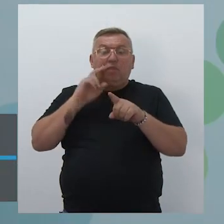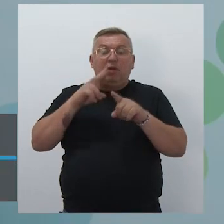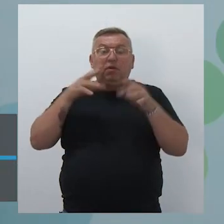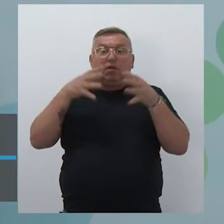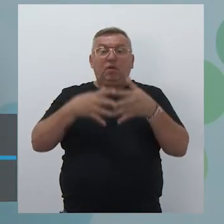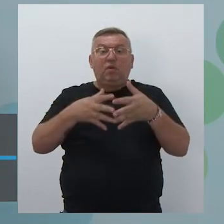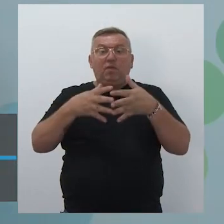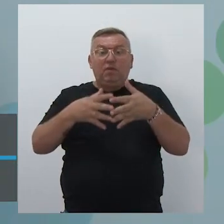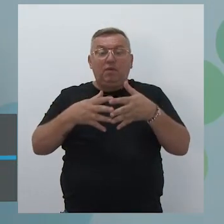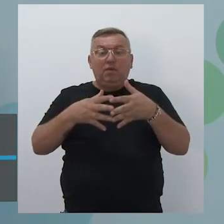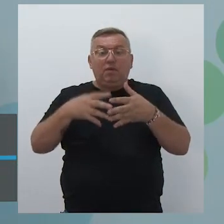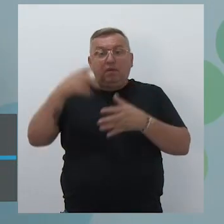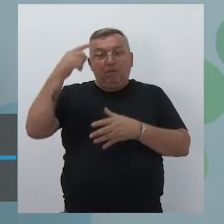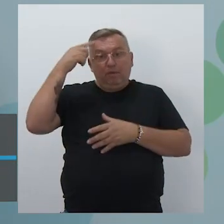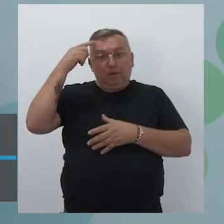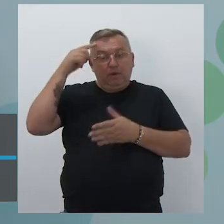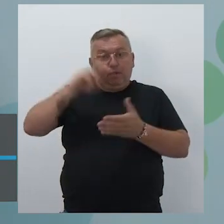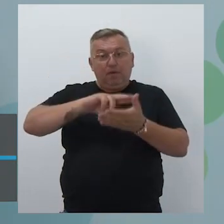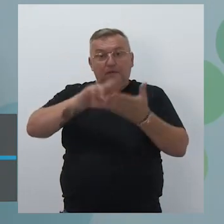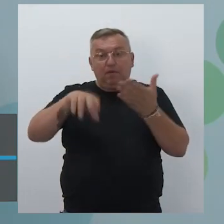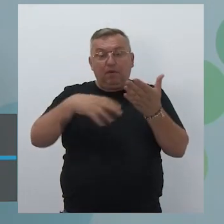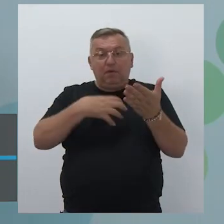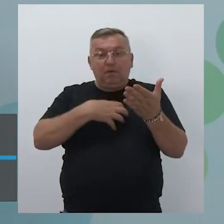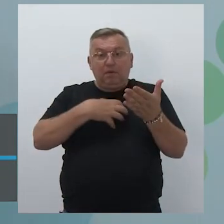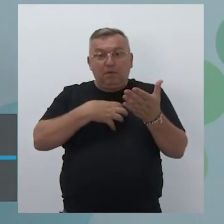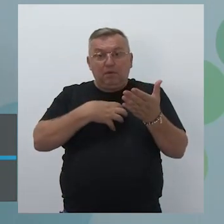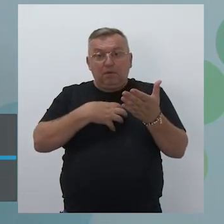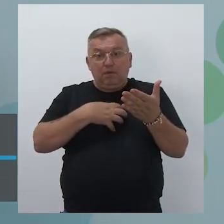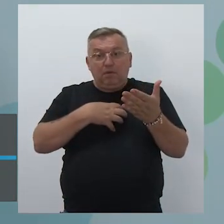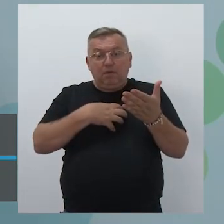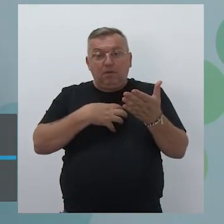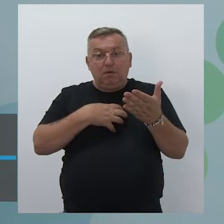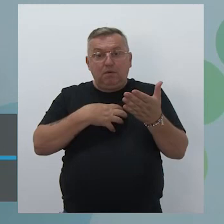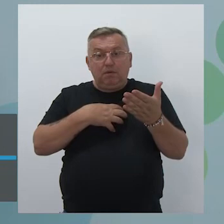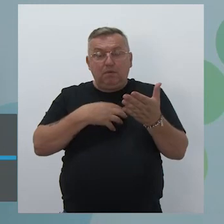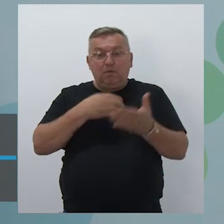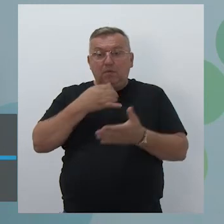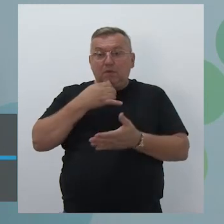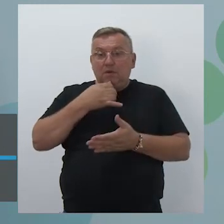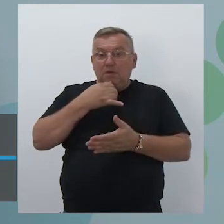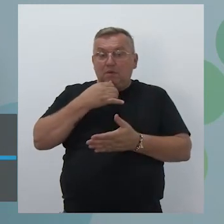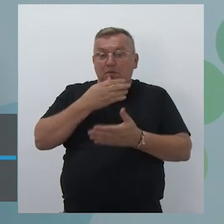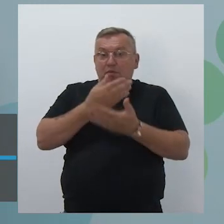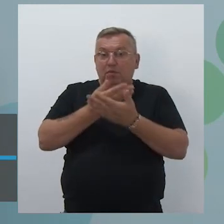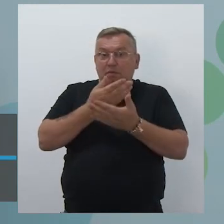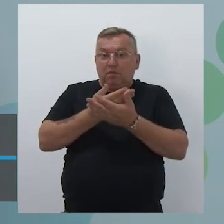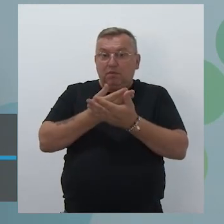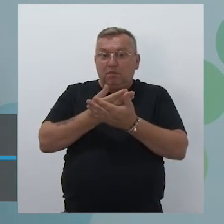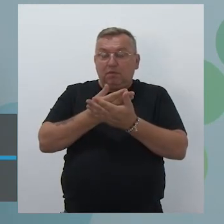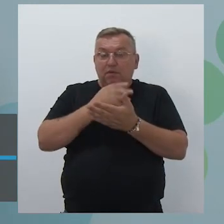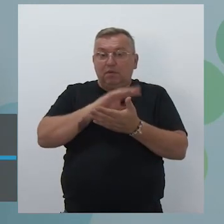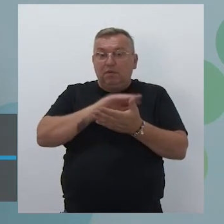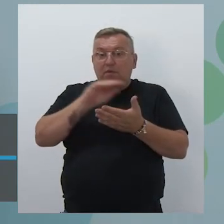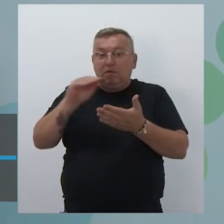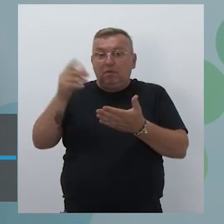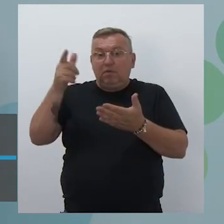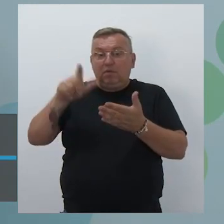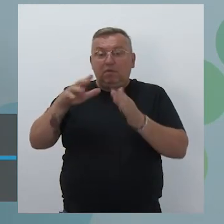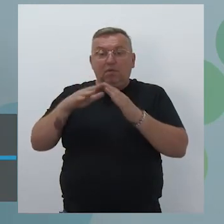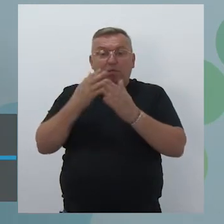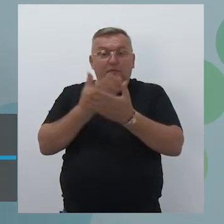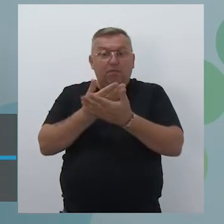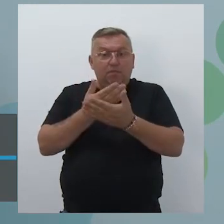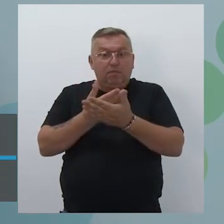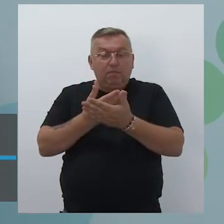confusão. Pensando em várias situações, né? Por exemplo, um estudante que se transfere para uma outra